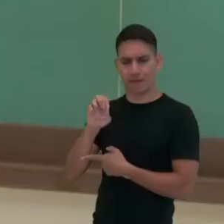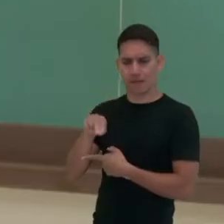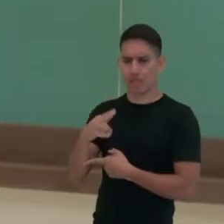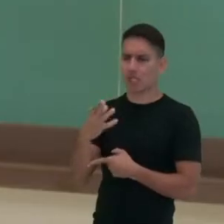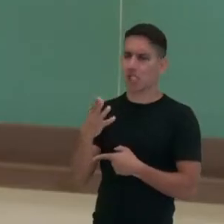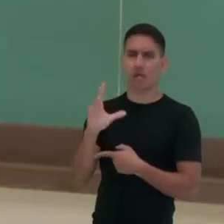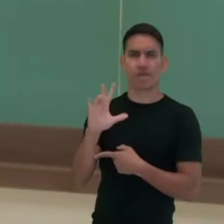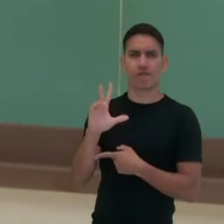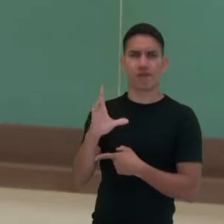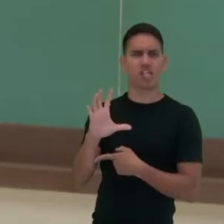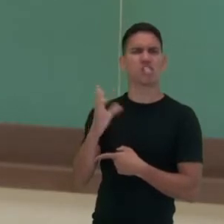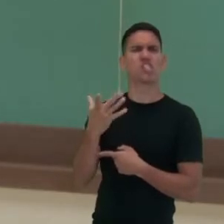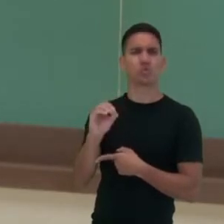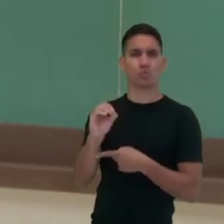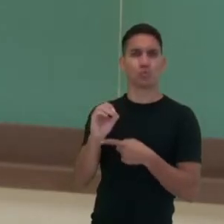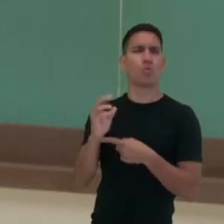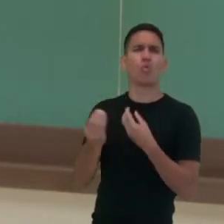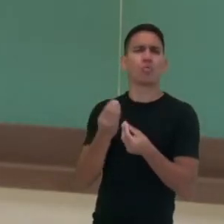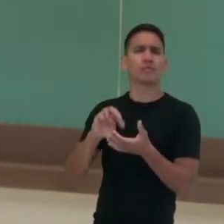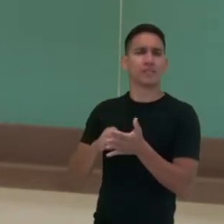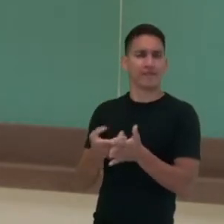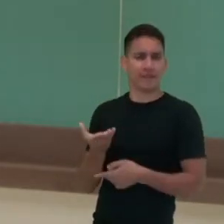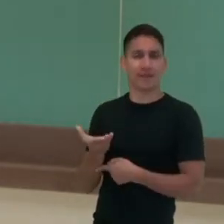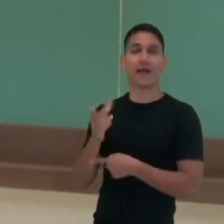história encerrou. Vamos lá?